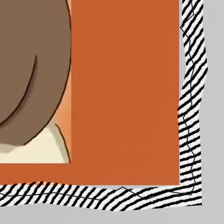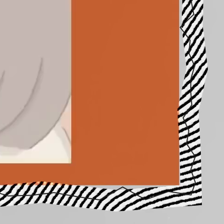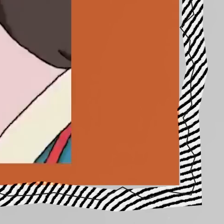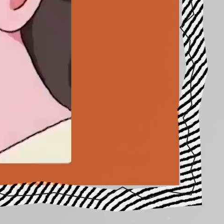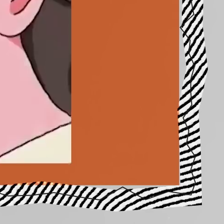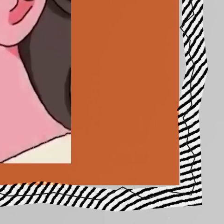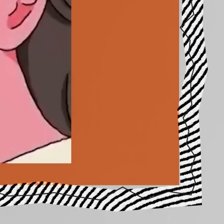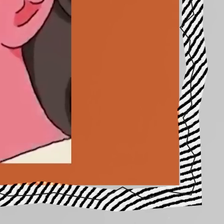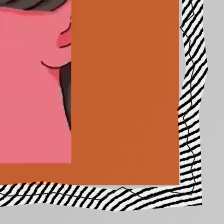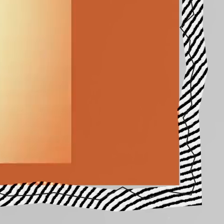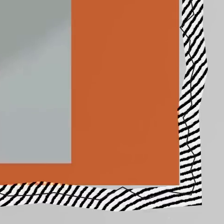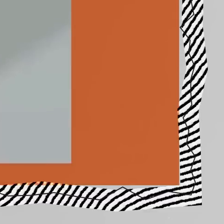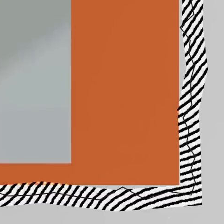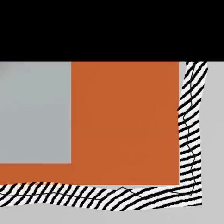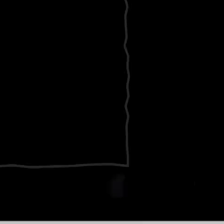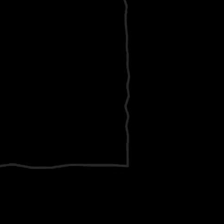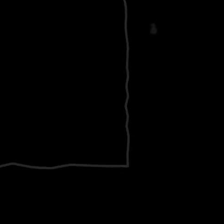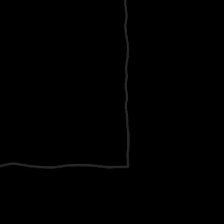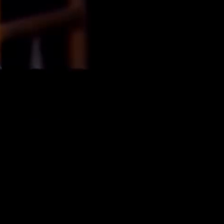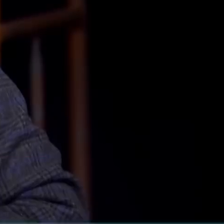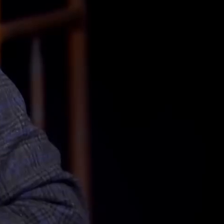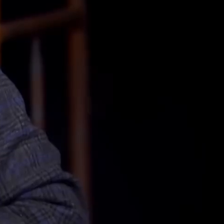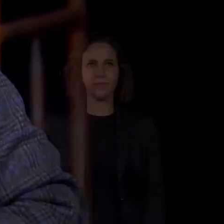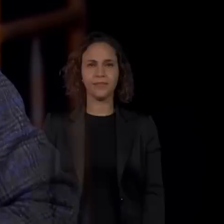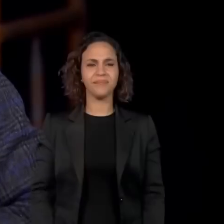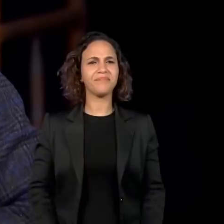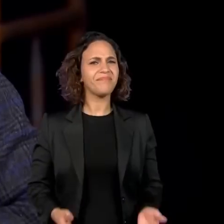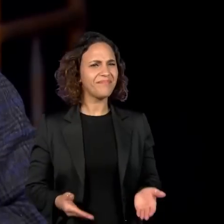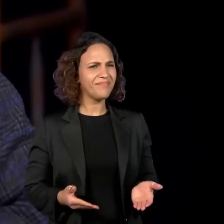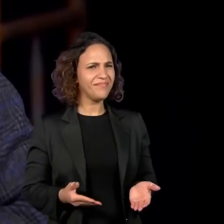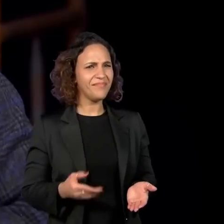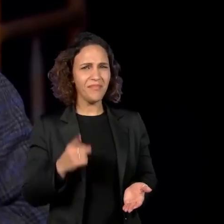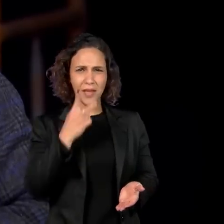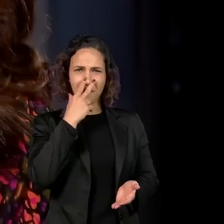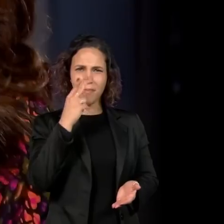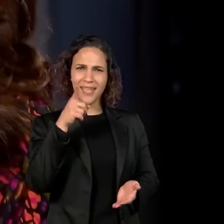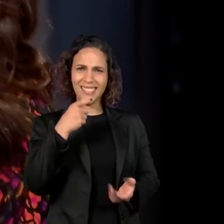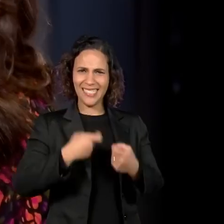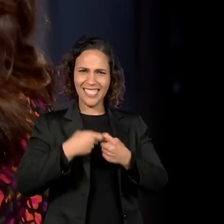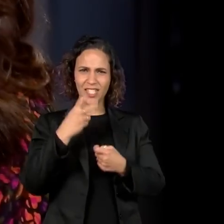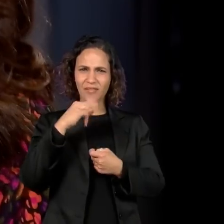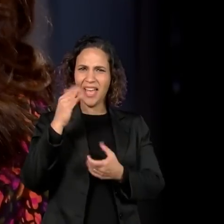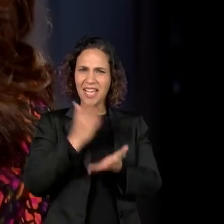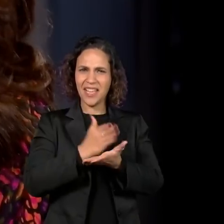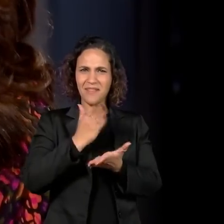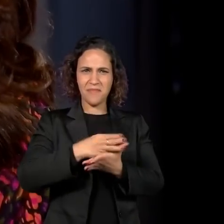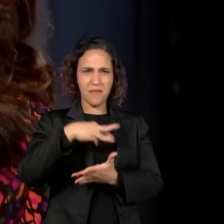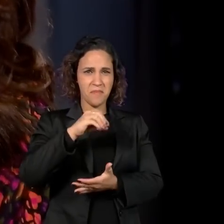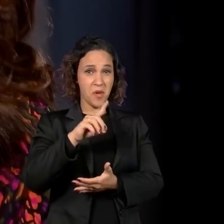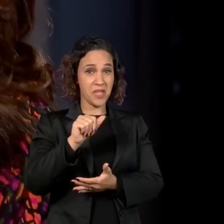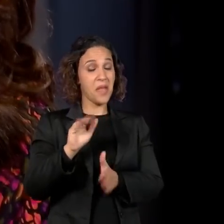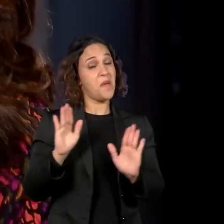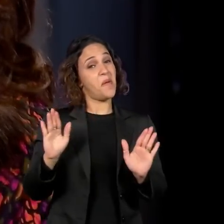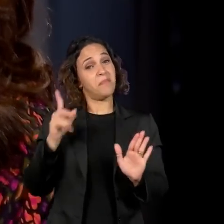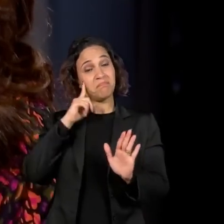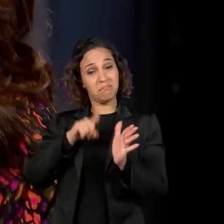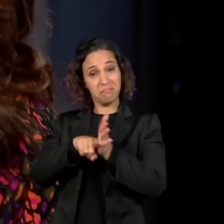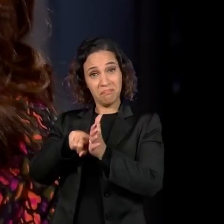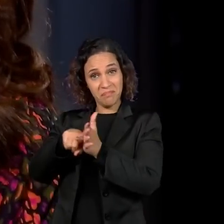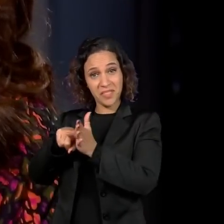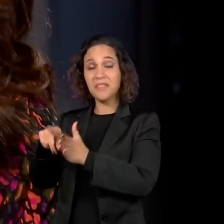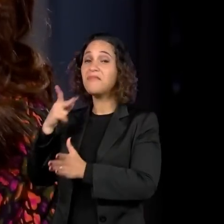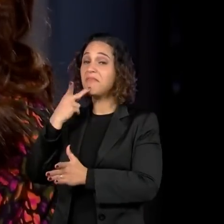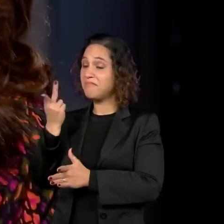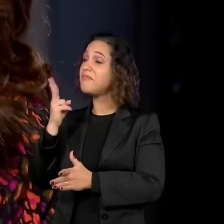Será que sexo vai sair de moda? Olha, dizem os pesquisadores que sim, viu, É.